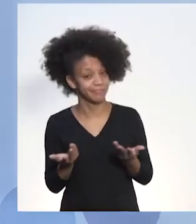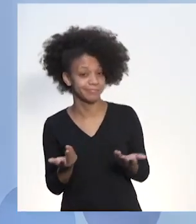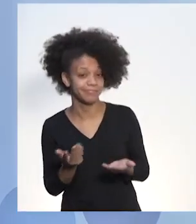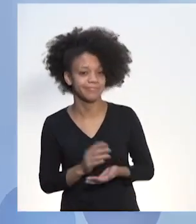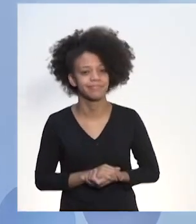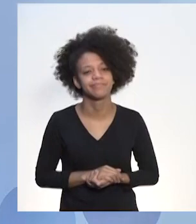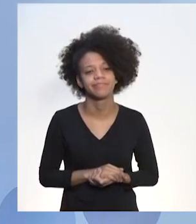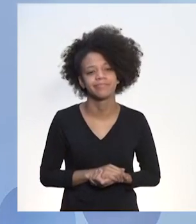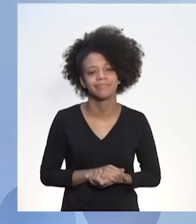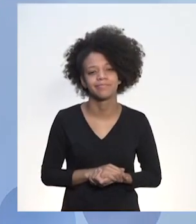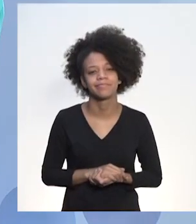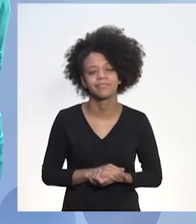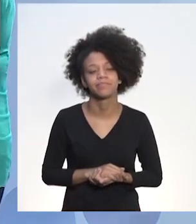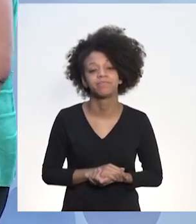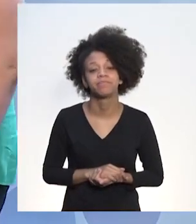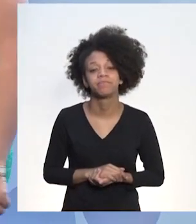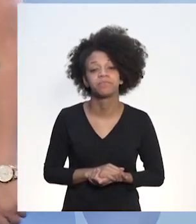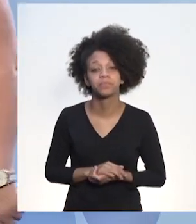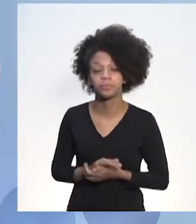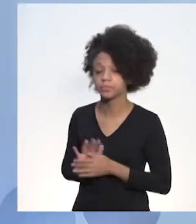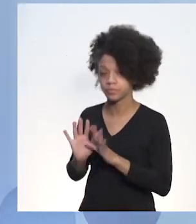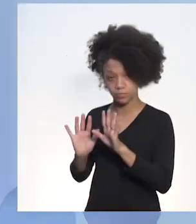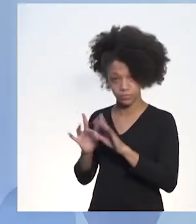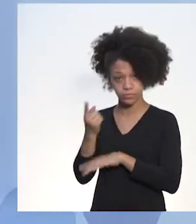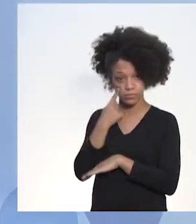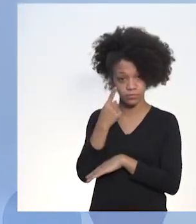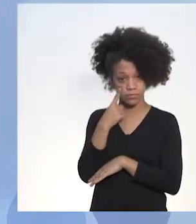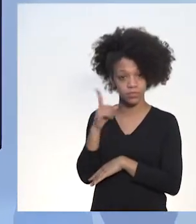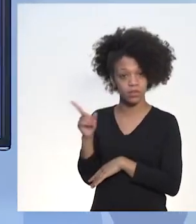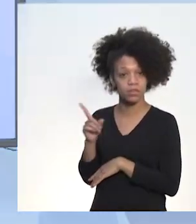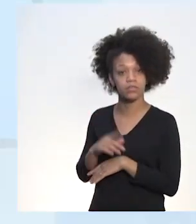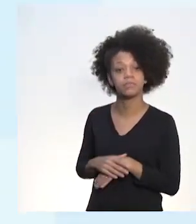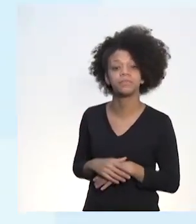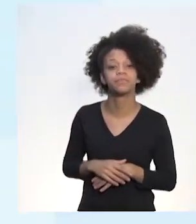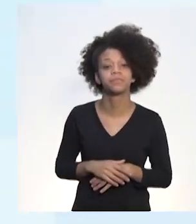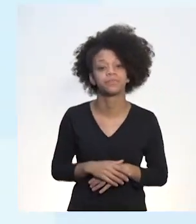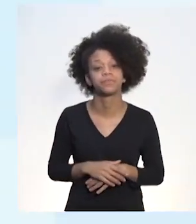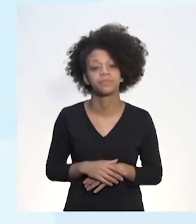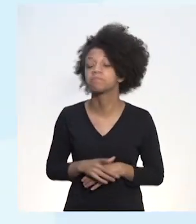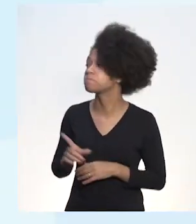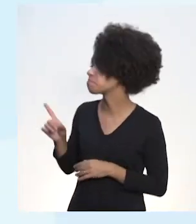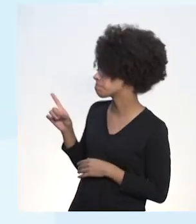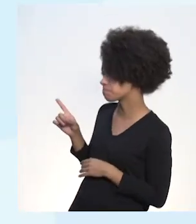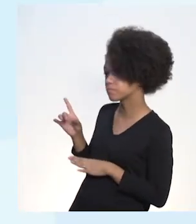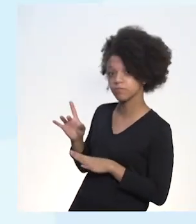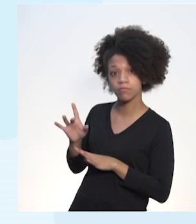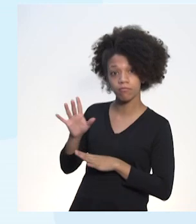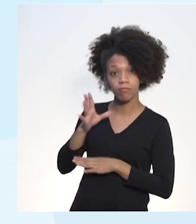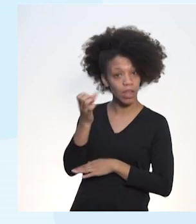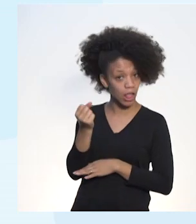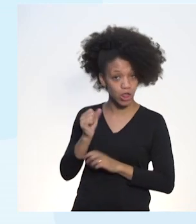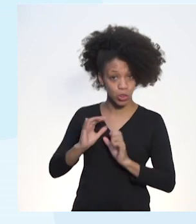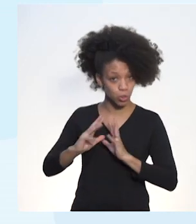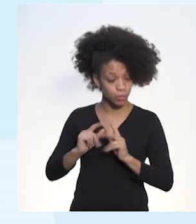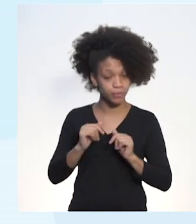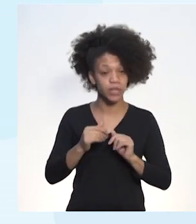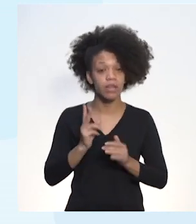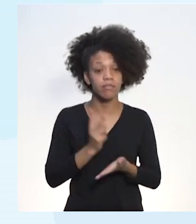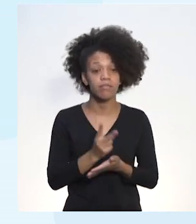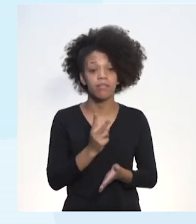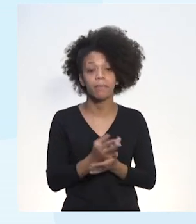a situação. Então, ó, espaço amostral. A gente sempre